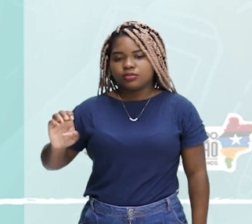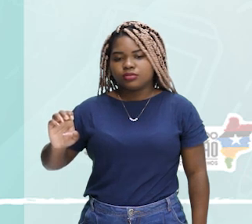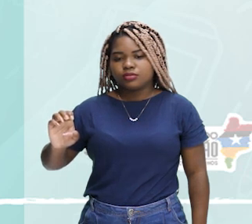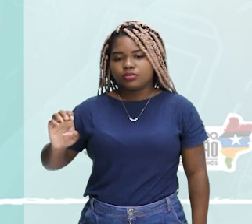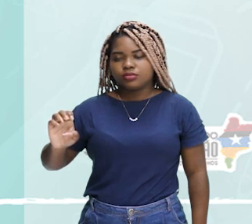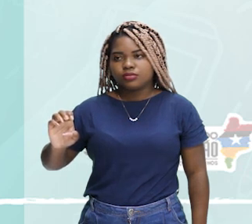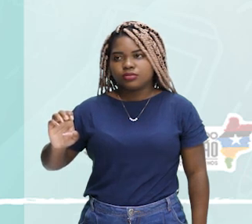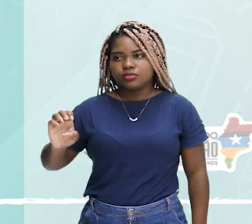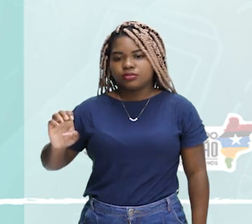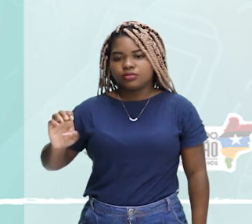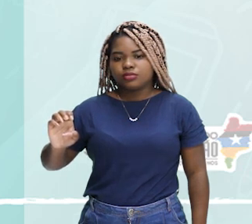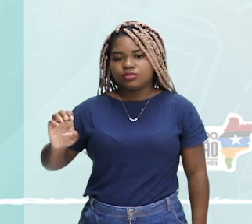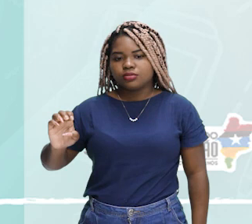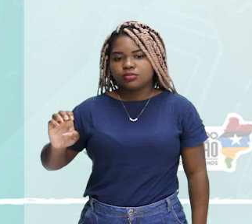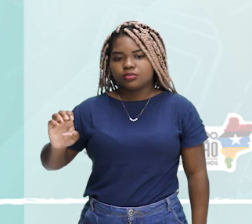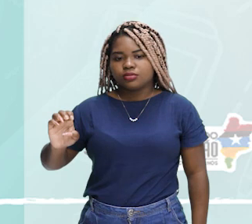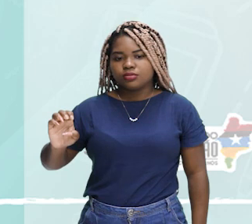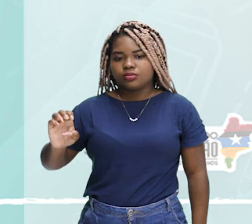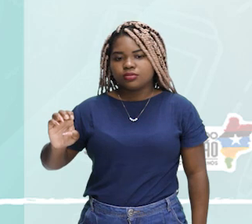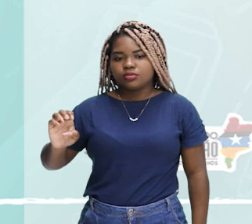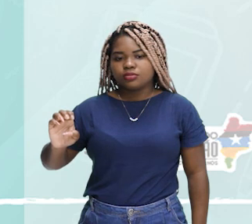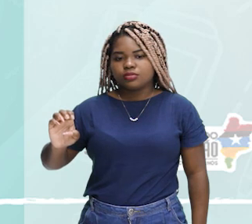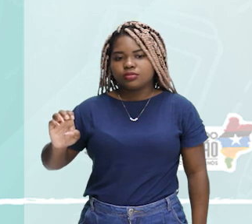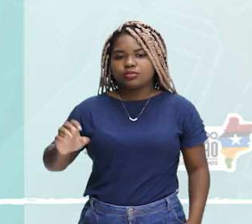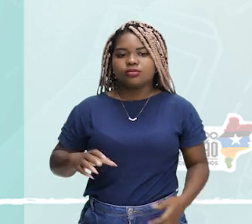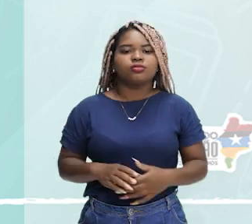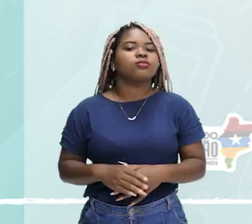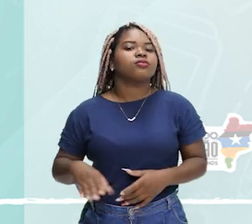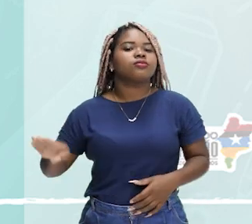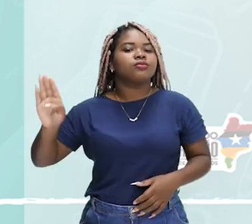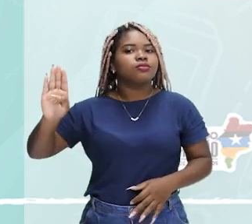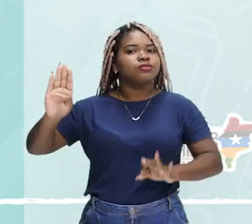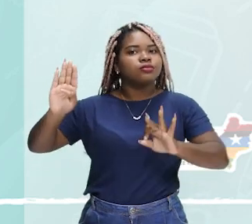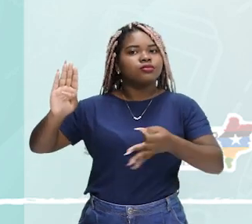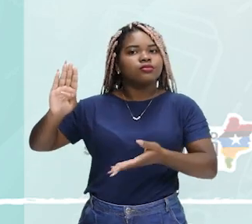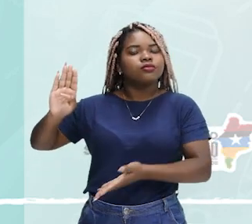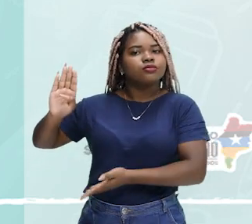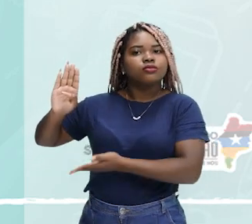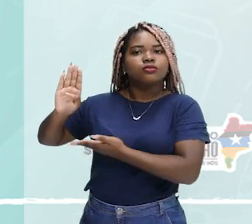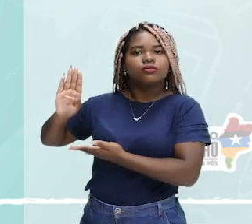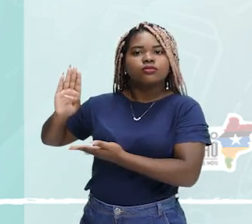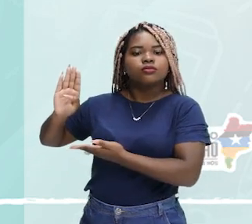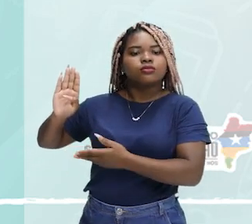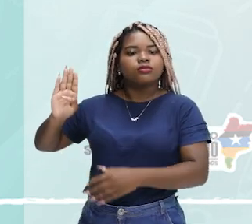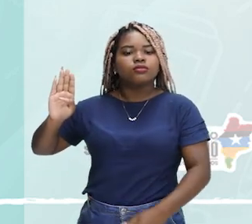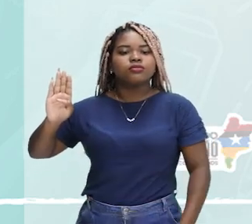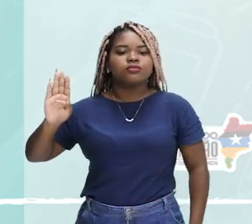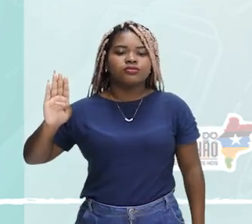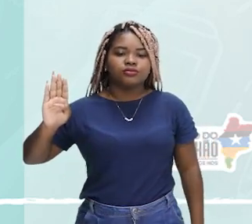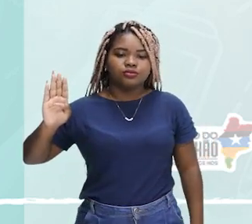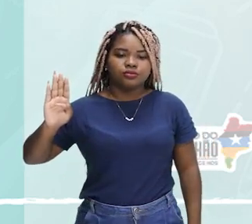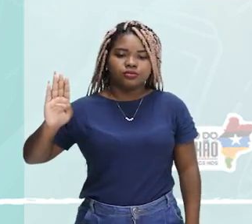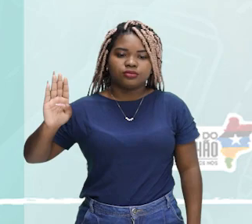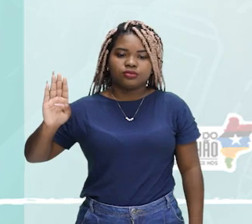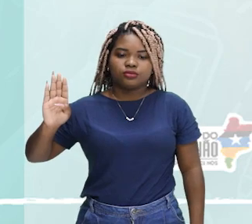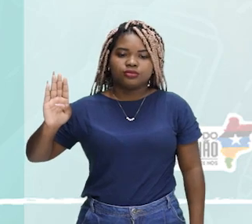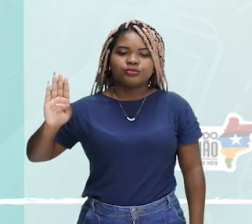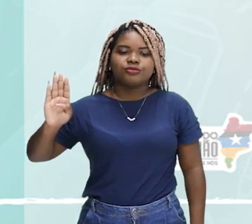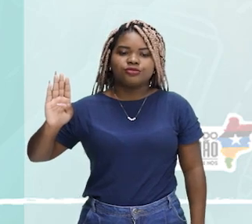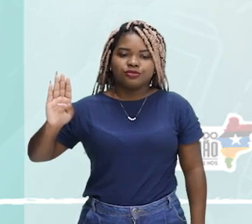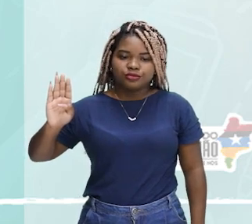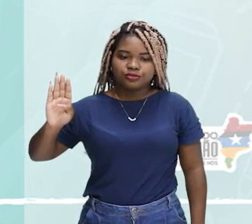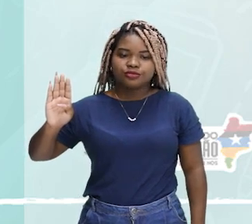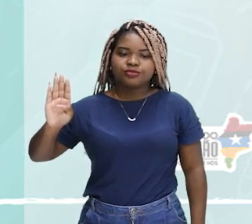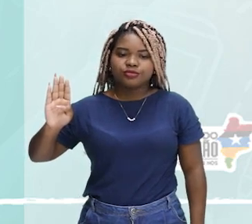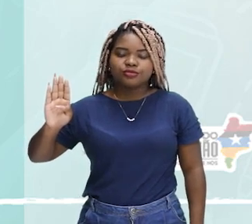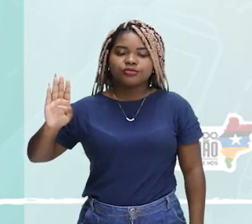proparoxítonas e deve ser paroxítonas, né? Então, vamos ver a resposta correta. Letra B. São o quê? Oxítonas. Após é